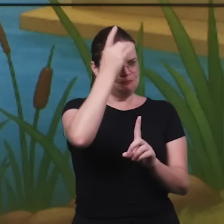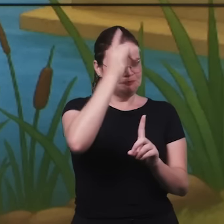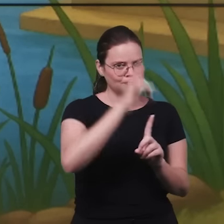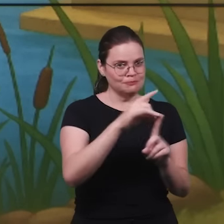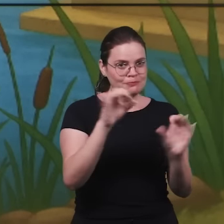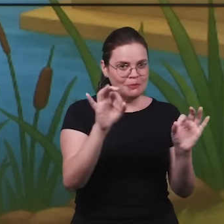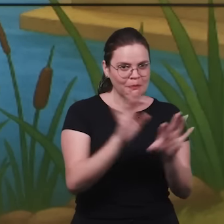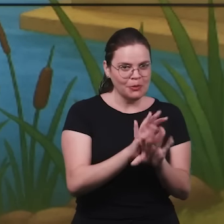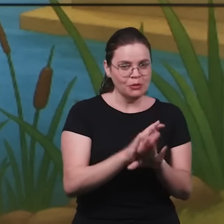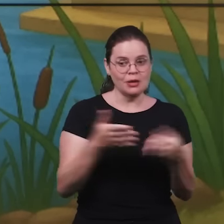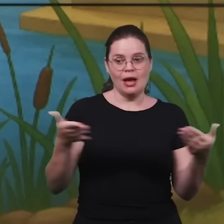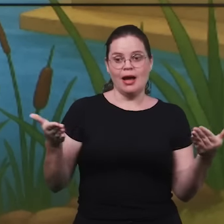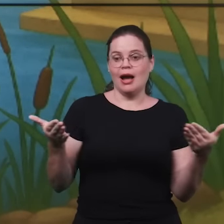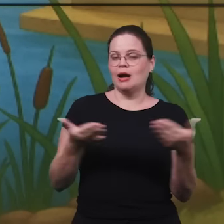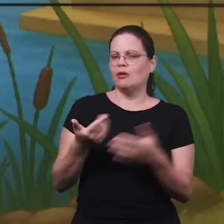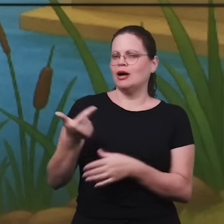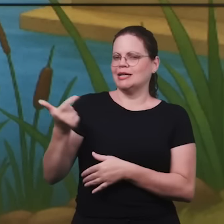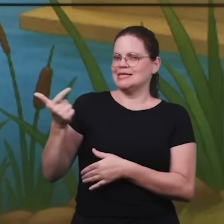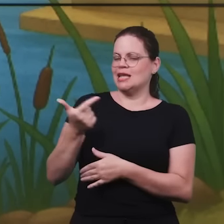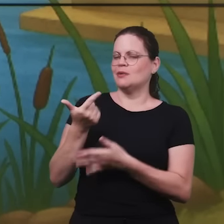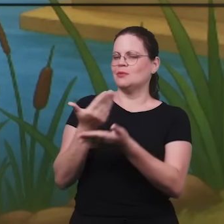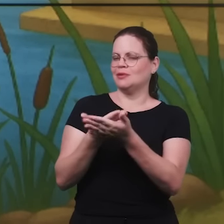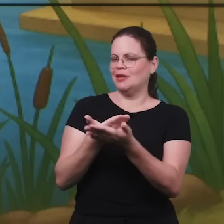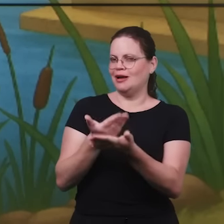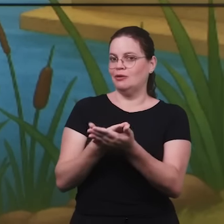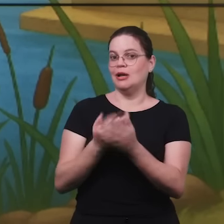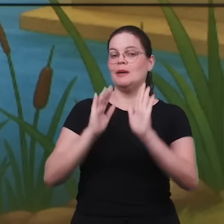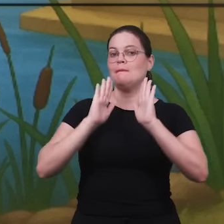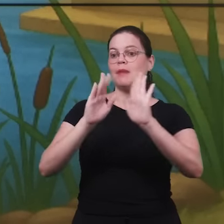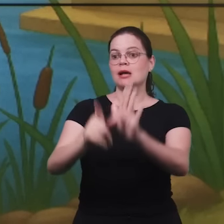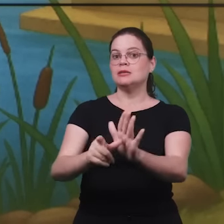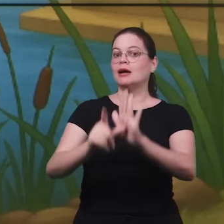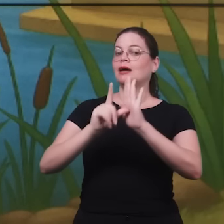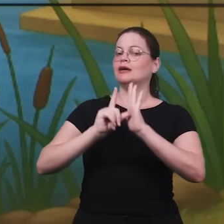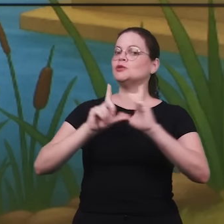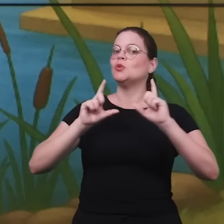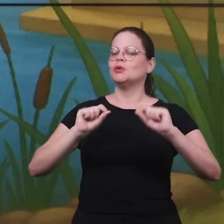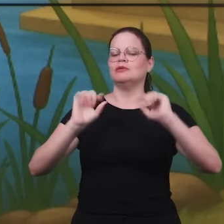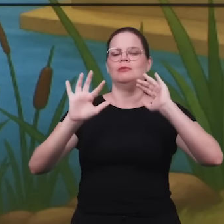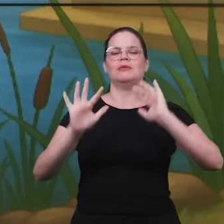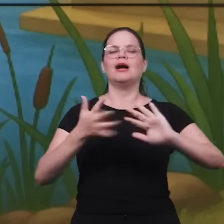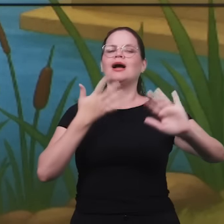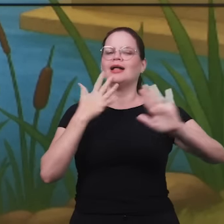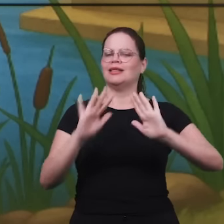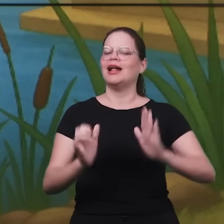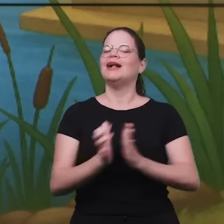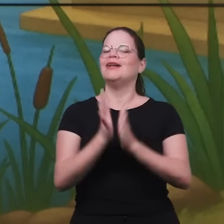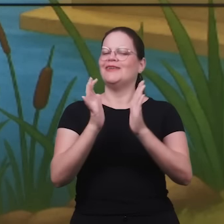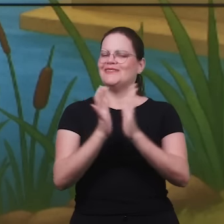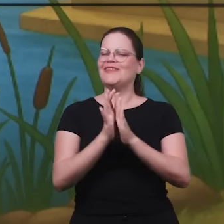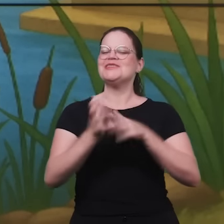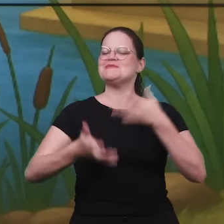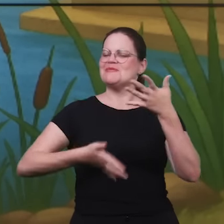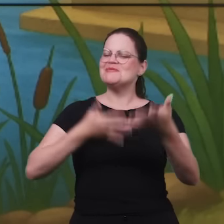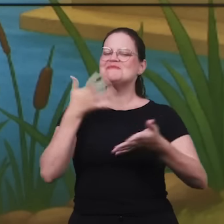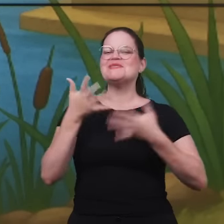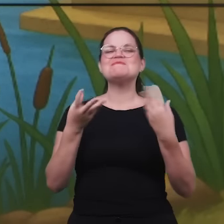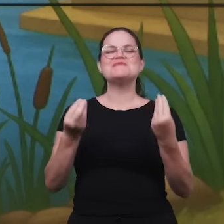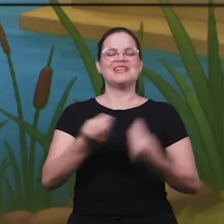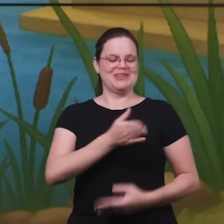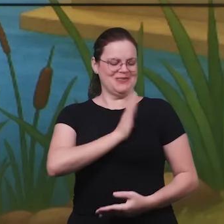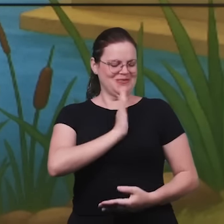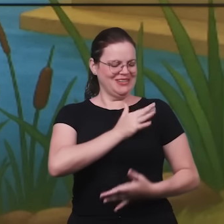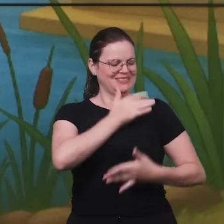aula. Mas antes de iniciarmos a aula, nós vamos cantar alguns louvores para alegrar o nosso